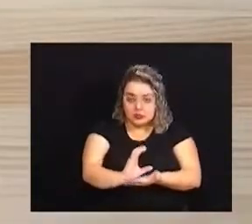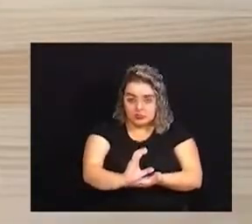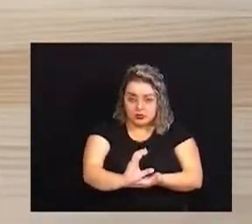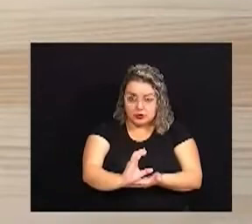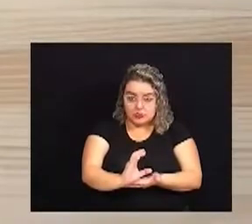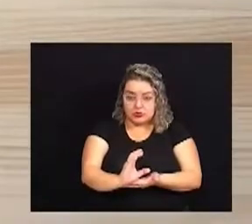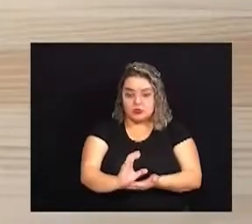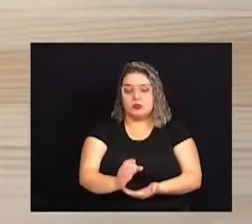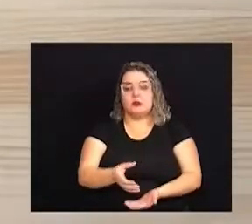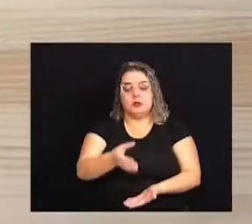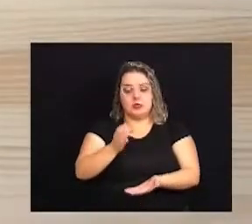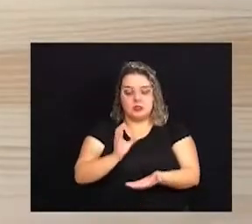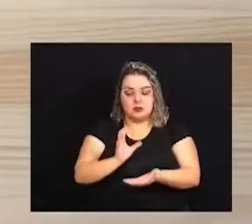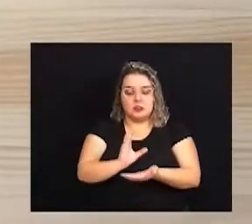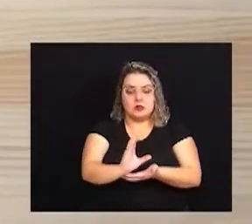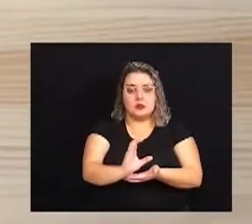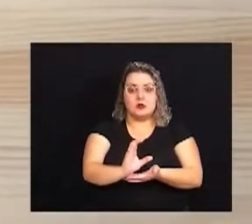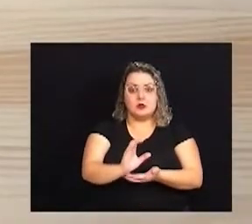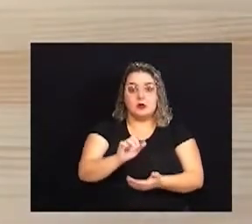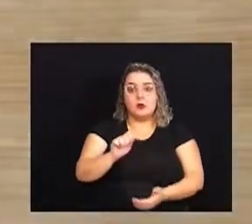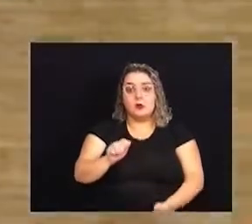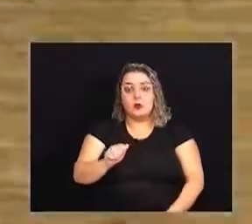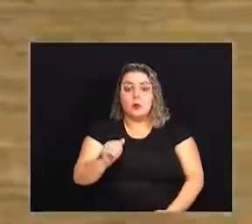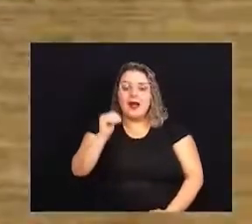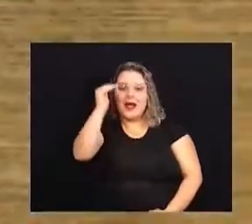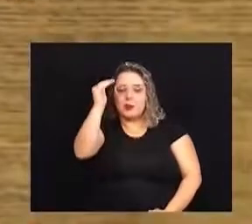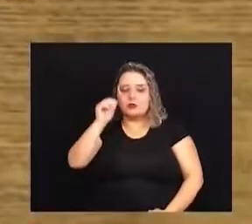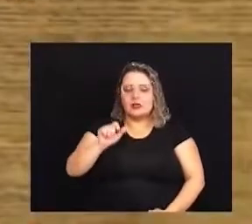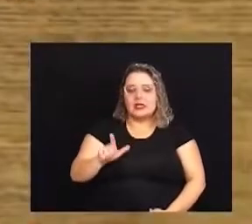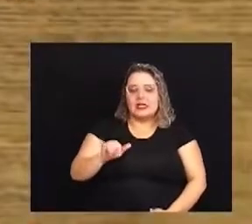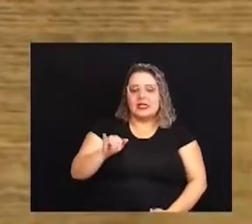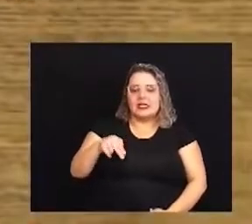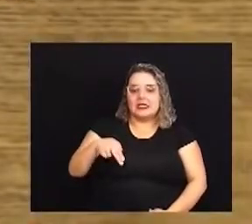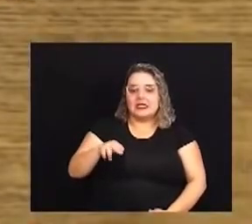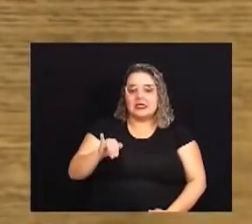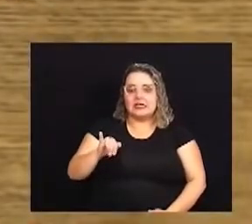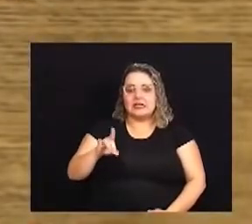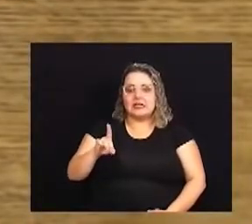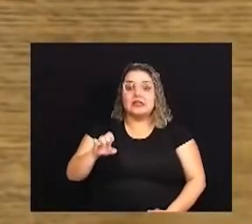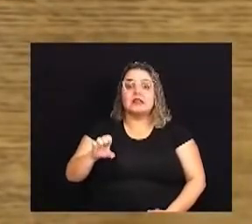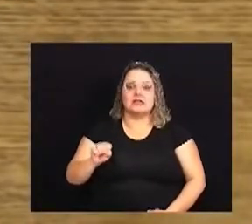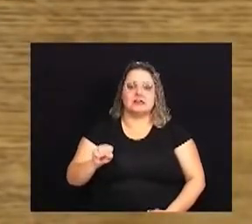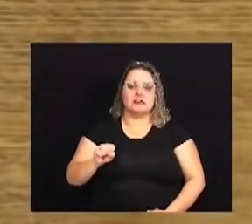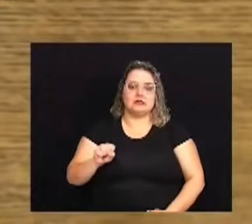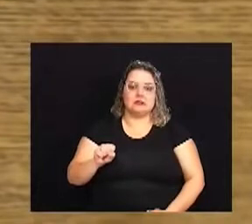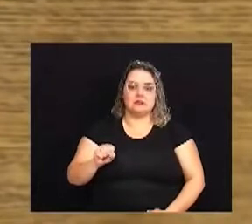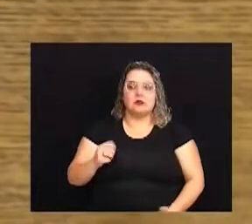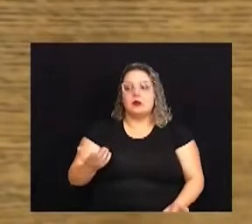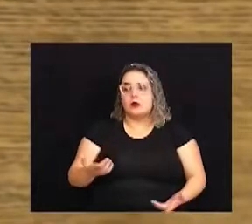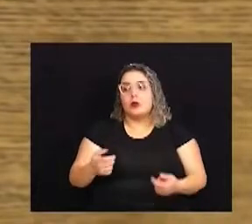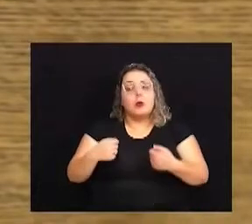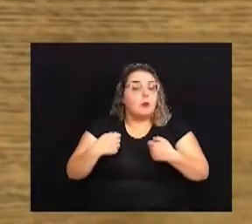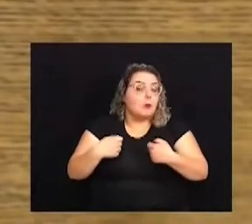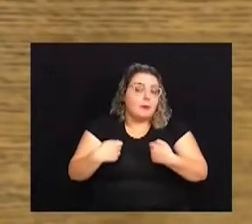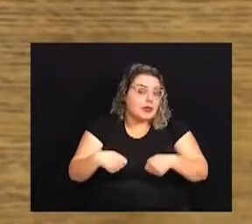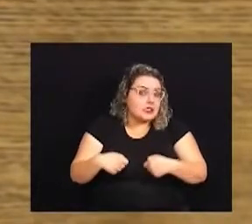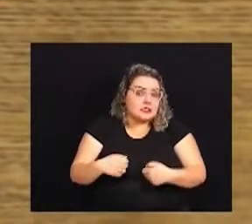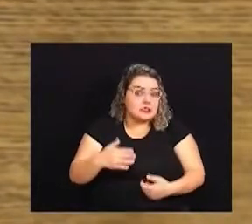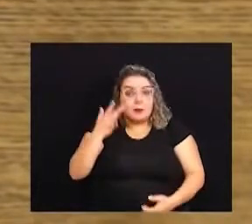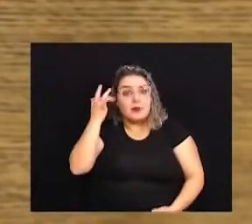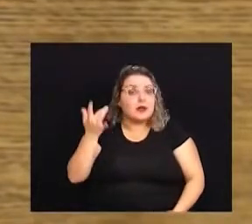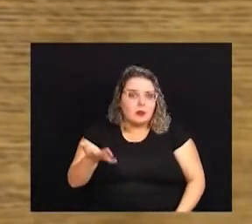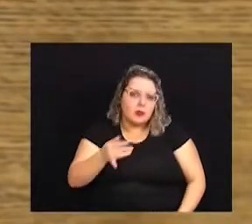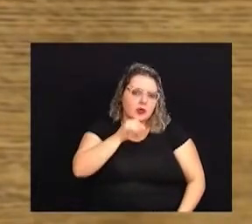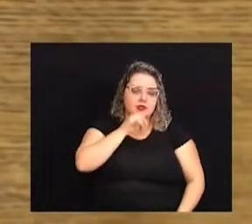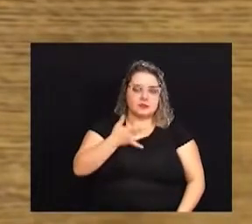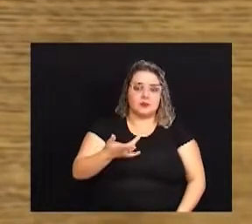investimentos que os economistas chamam de investimentos com alta liquidez. Ou seja, reserva de emergência você pode precisar amanhã.